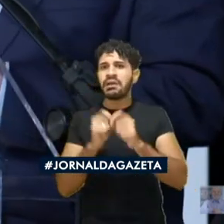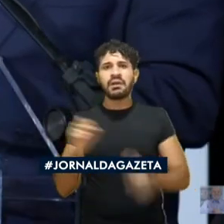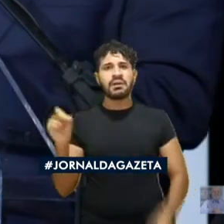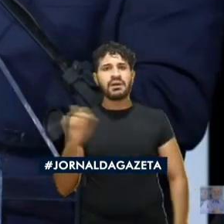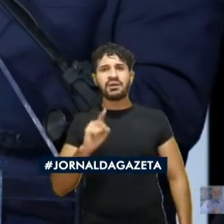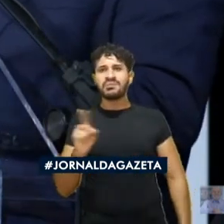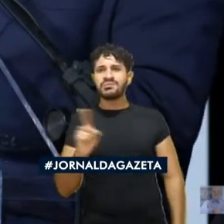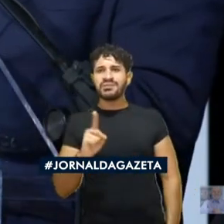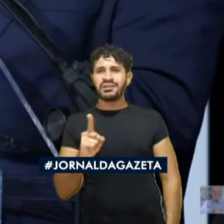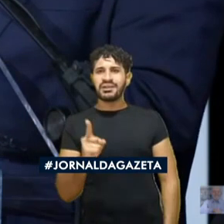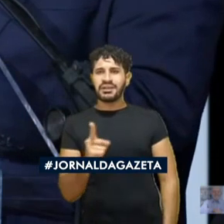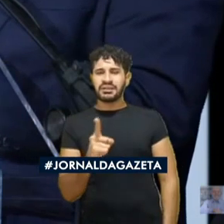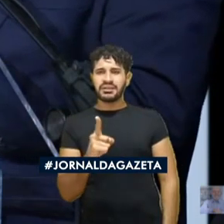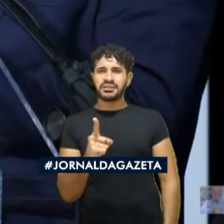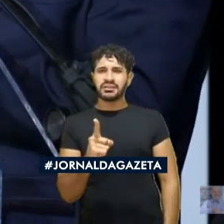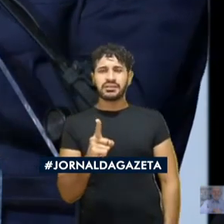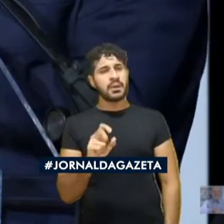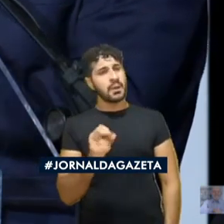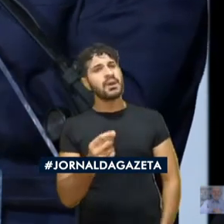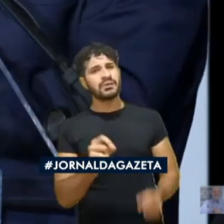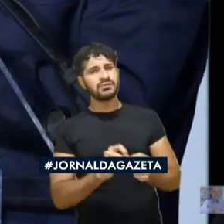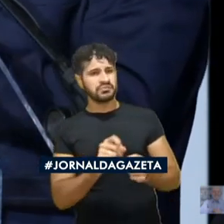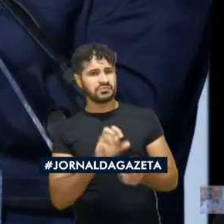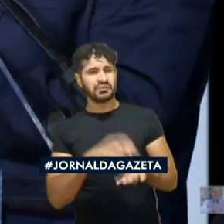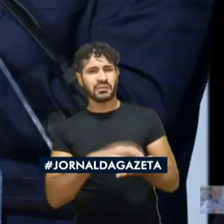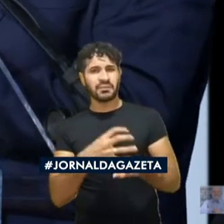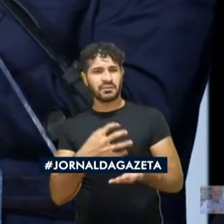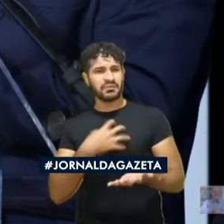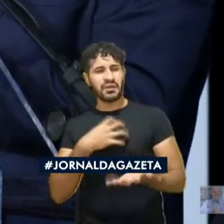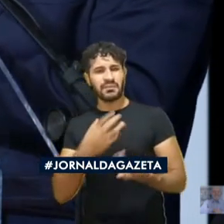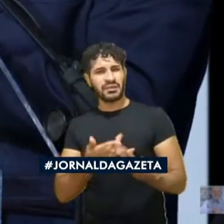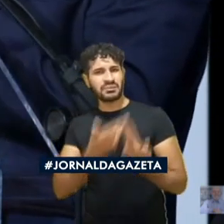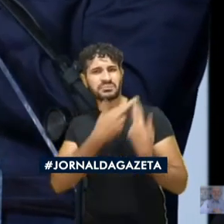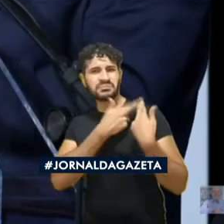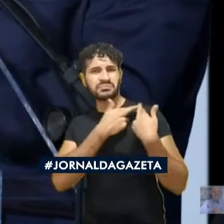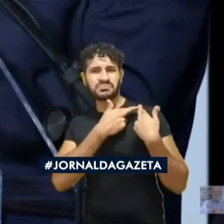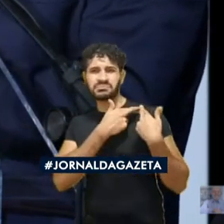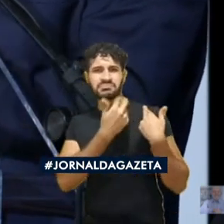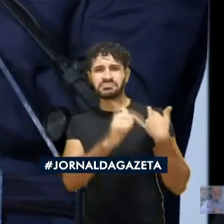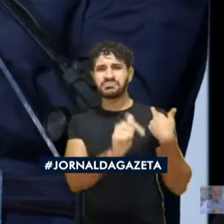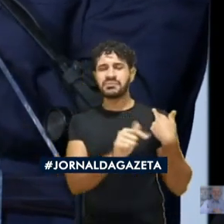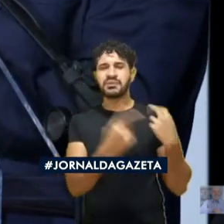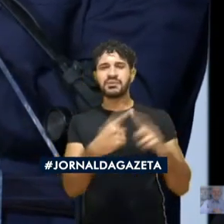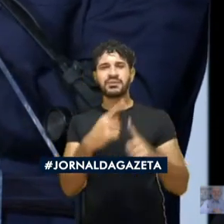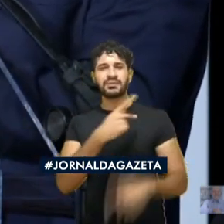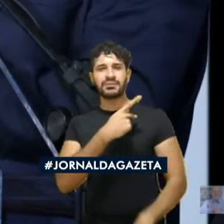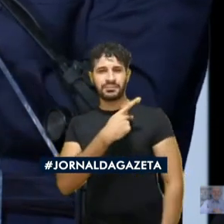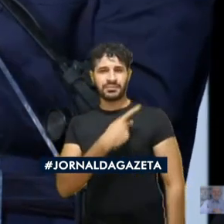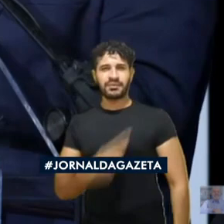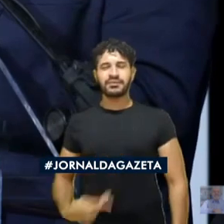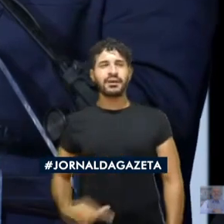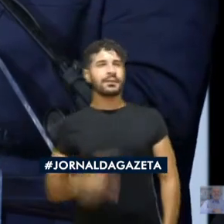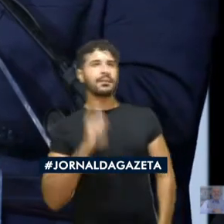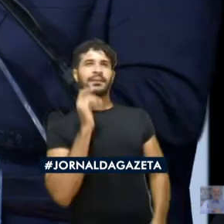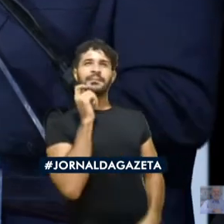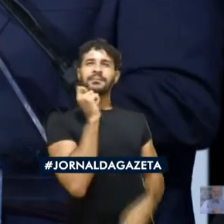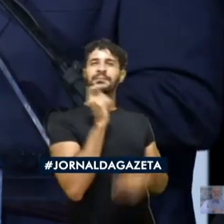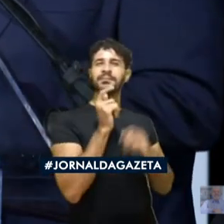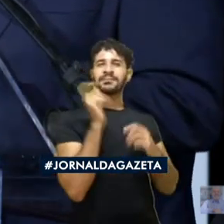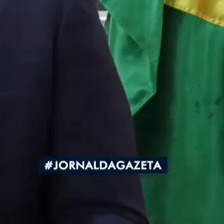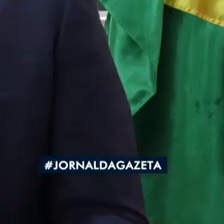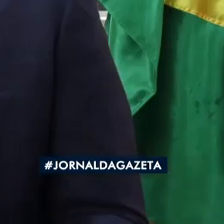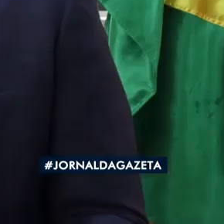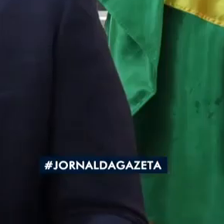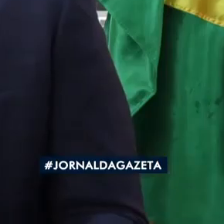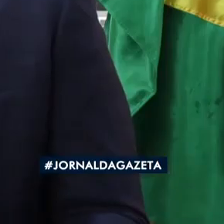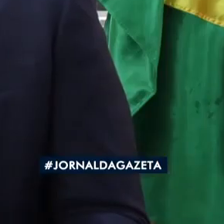forma e responsável porque o presidente preferia contar mentira no cercadinho do que governar esse